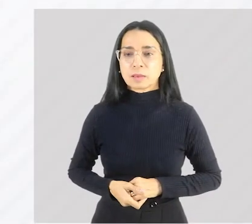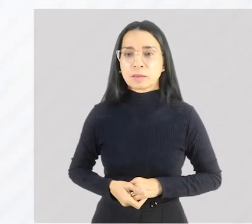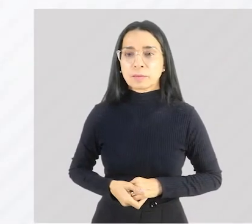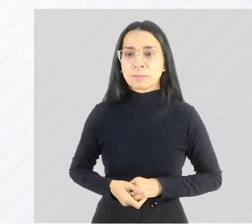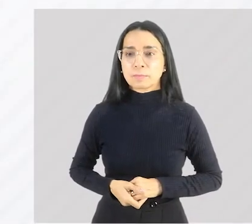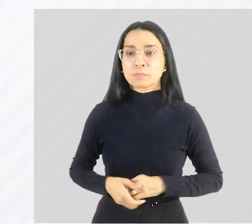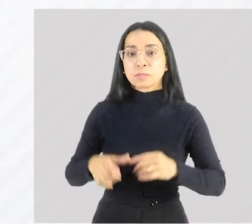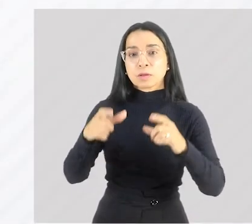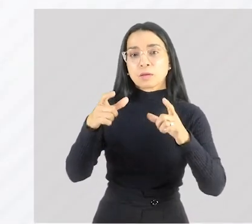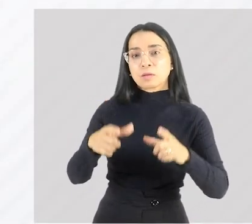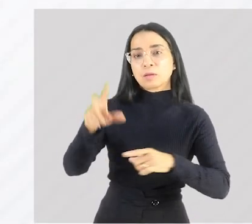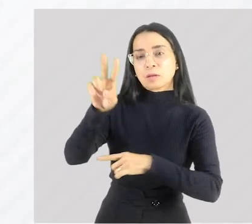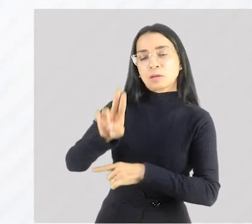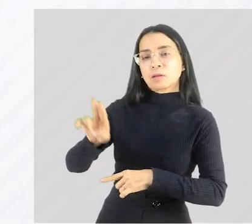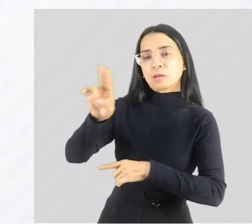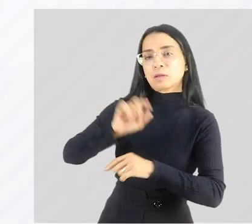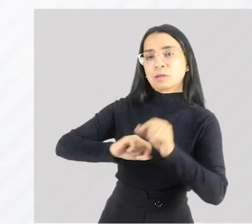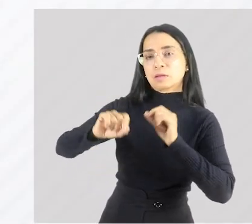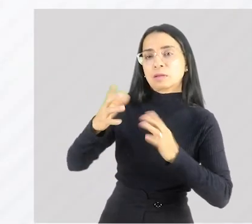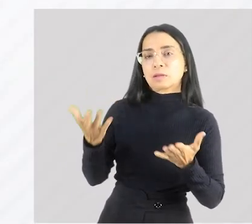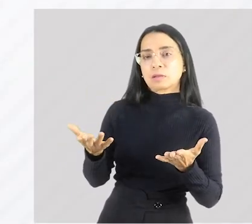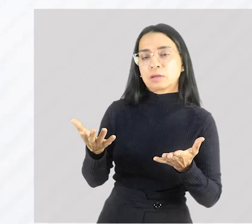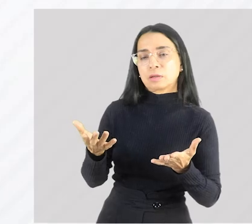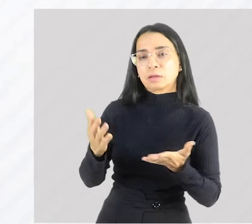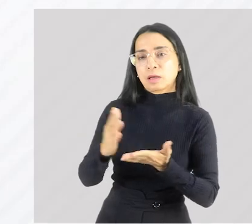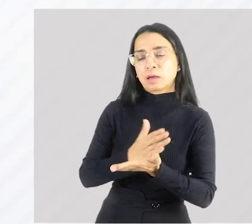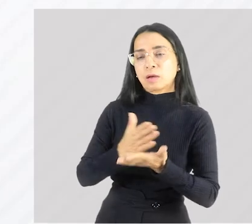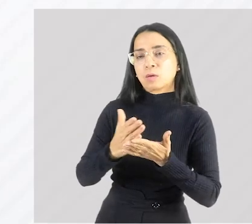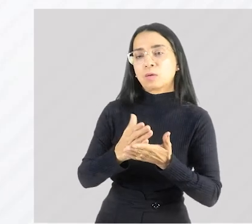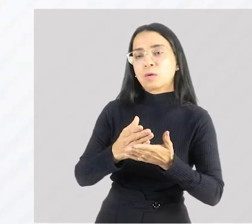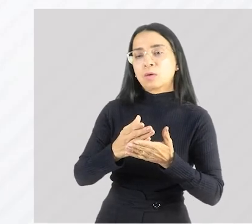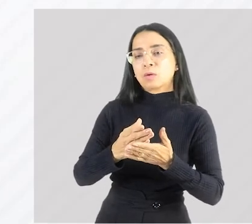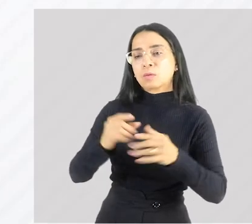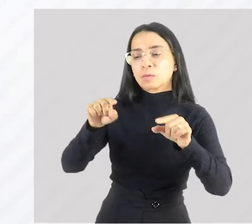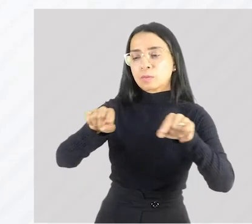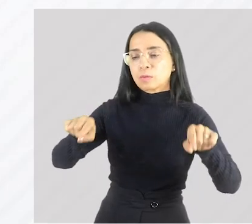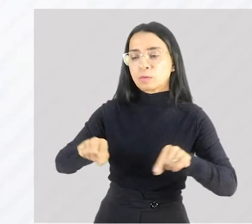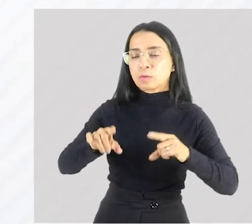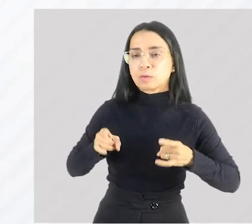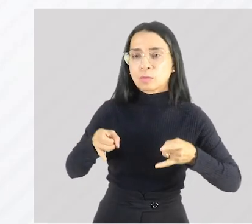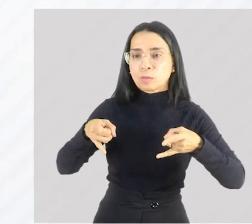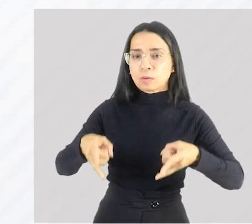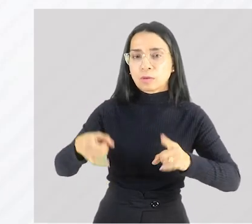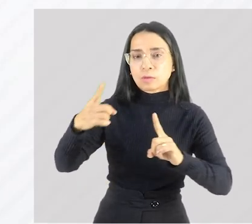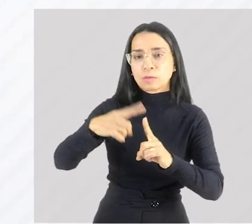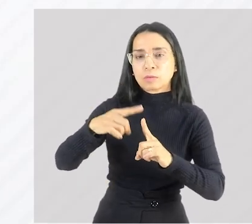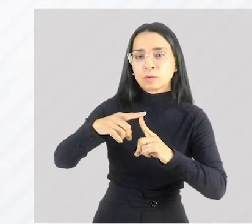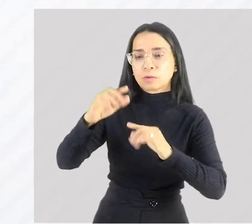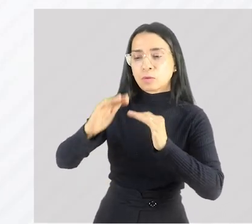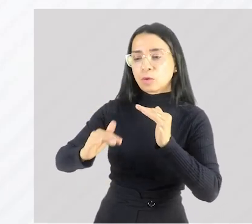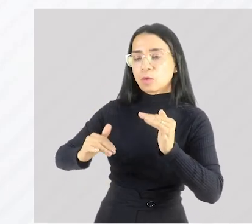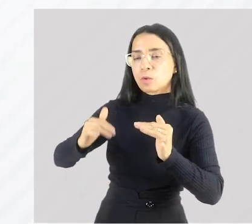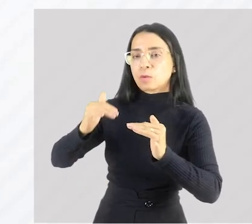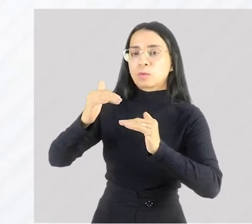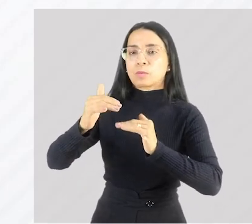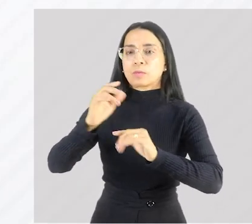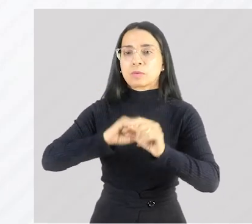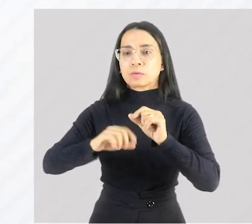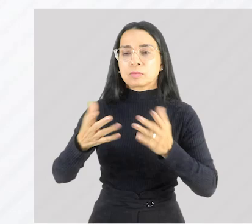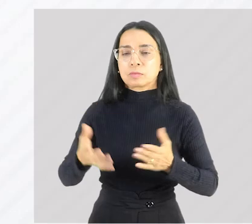nojo de Universidade alguns quartos com padrão superior aos dos